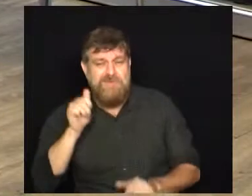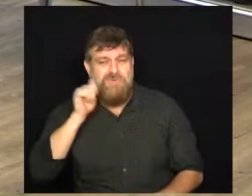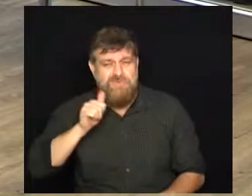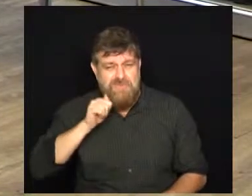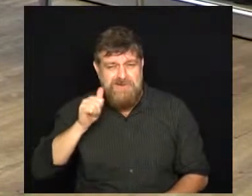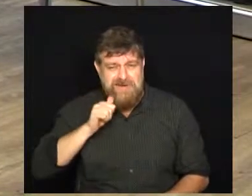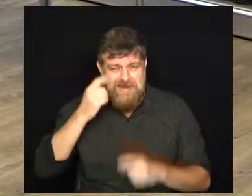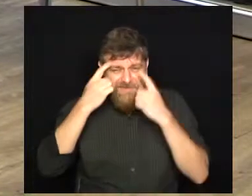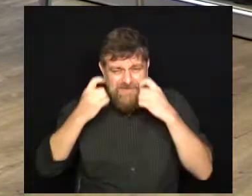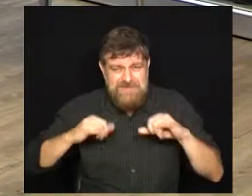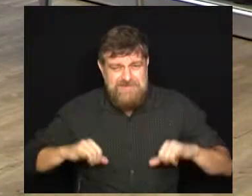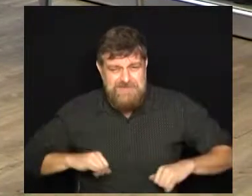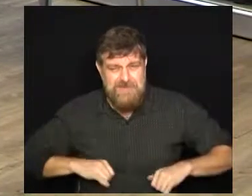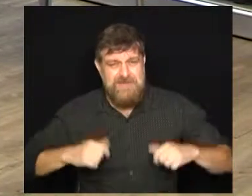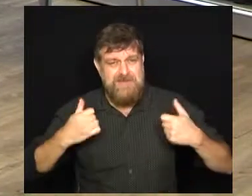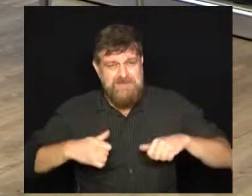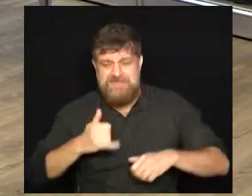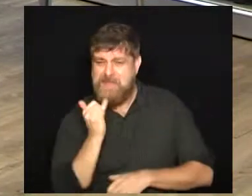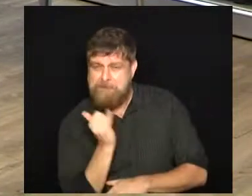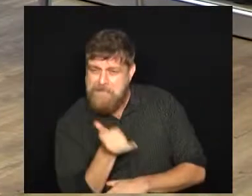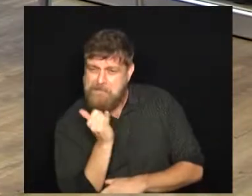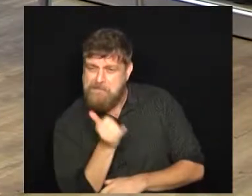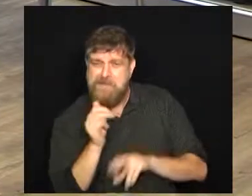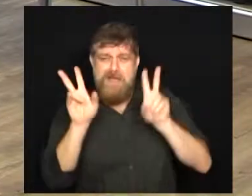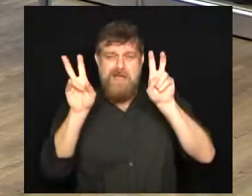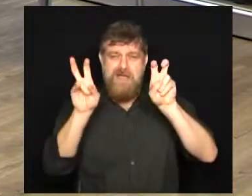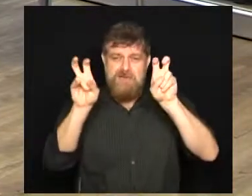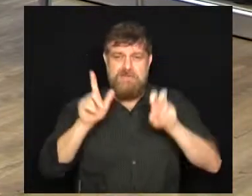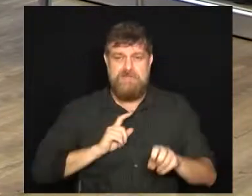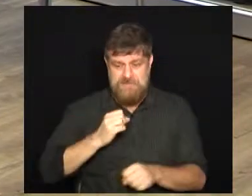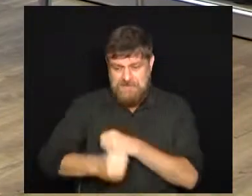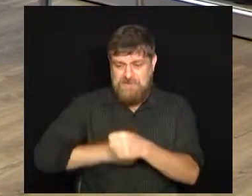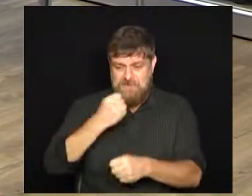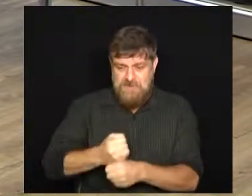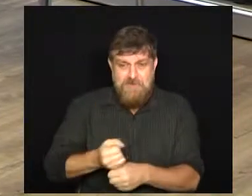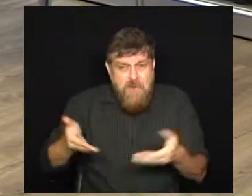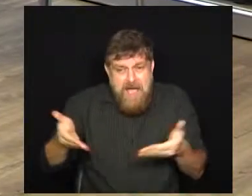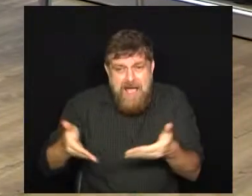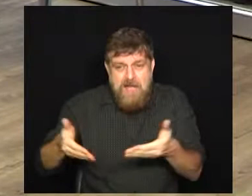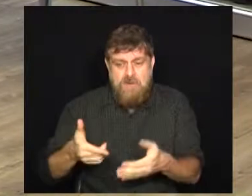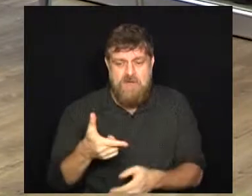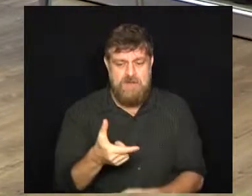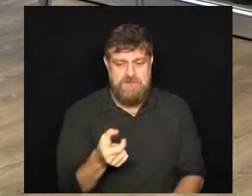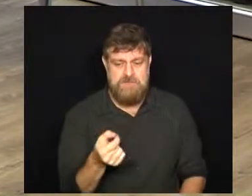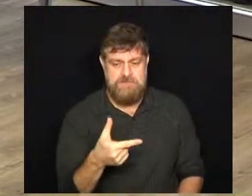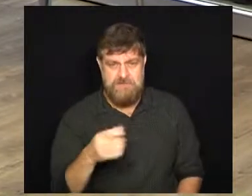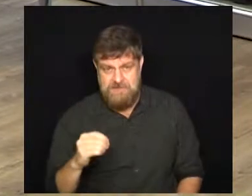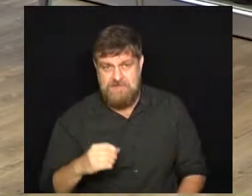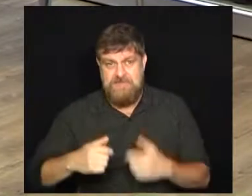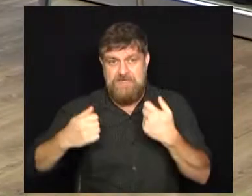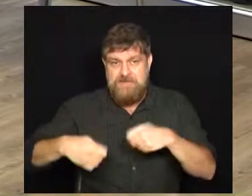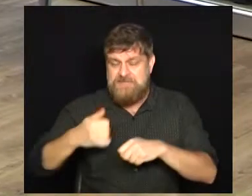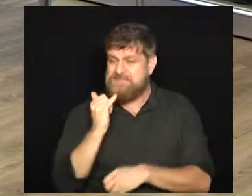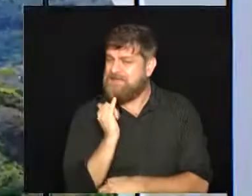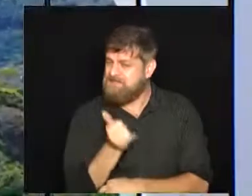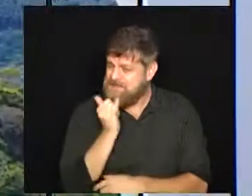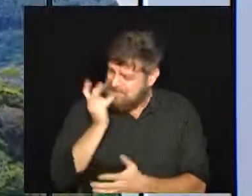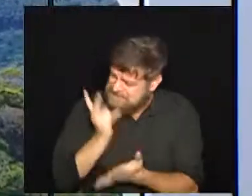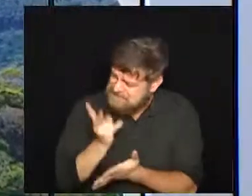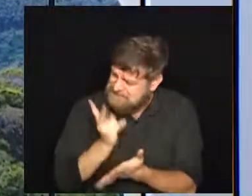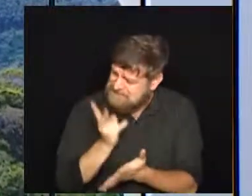mulheres. Precisa ainda falar sobre esse tema em 2020? Precisa falar